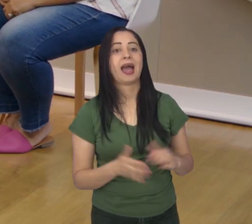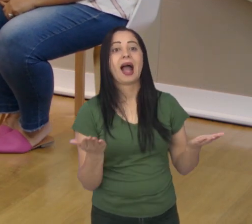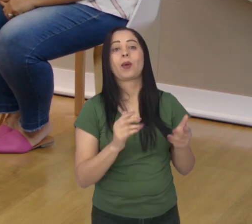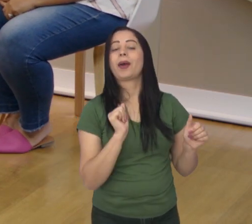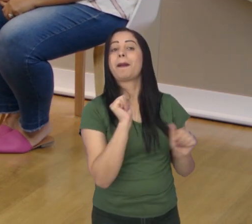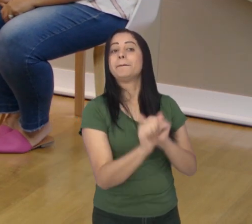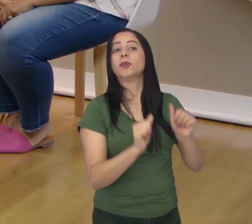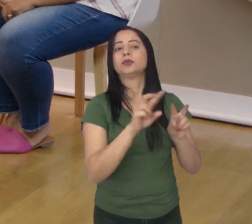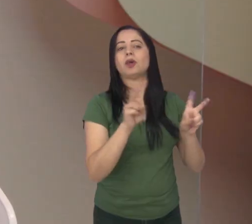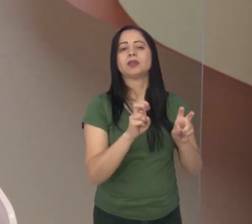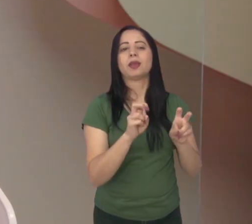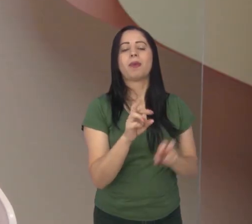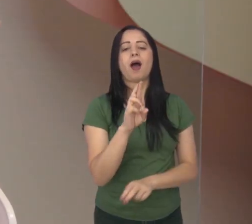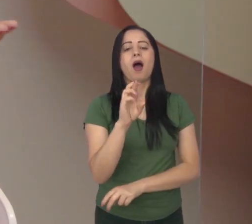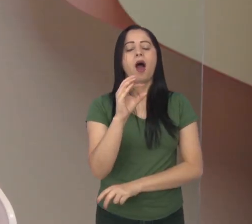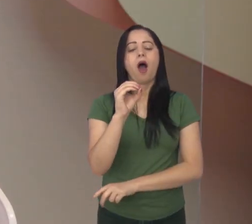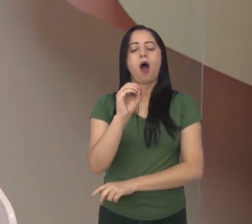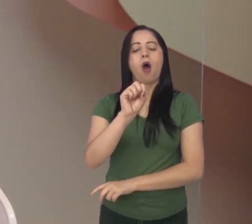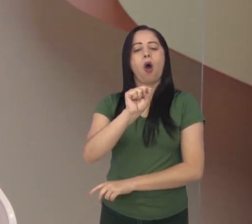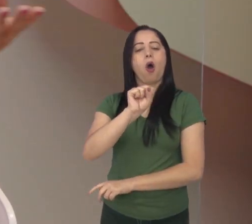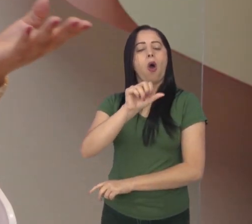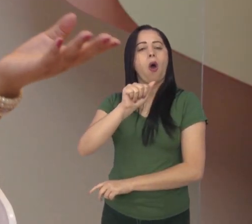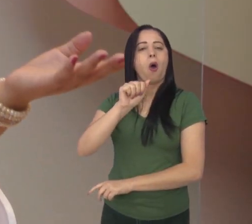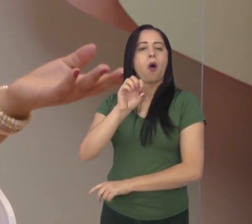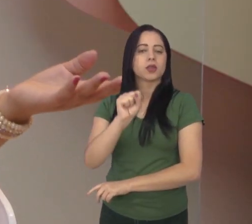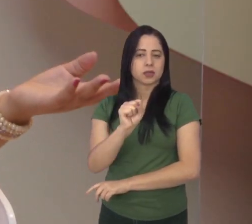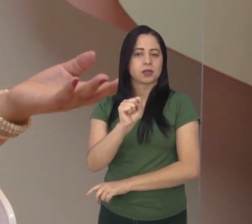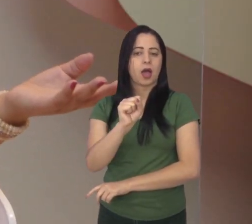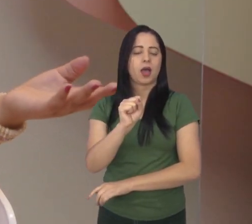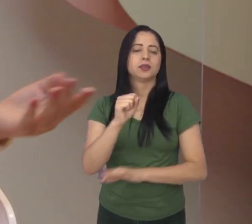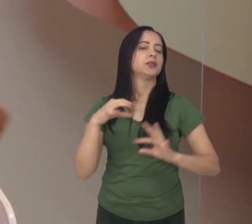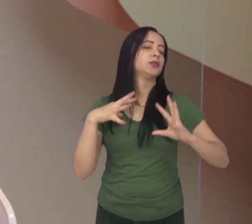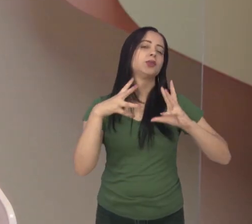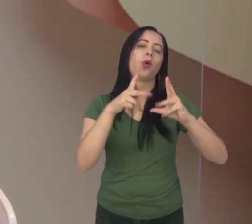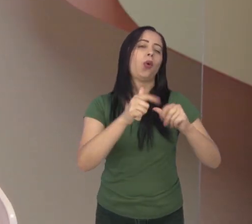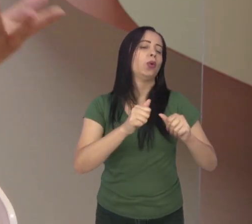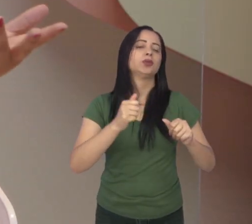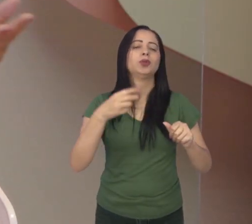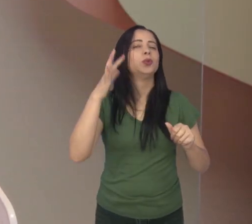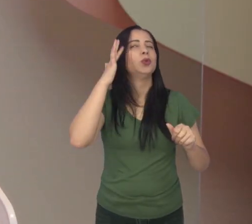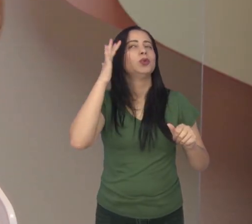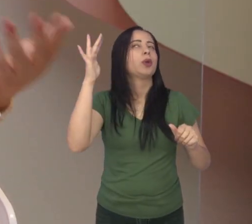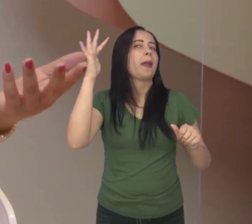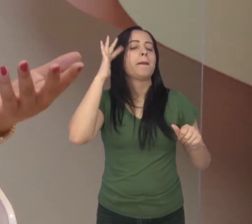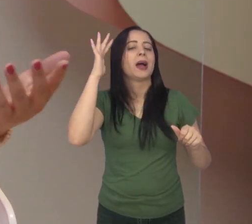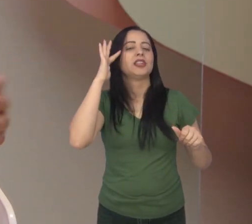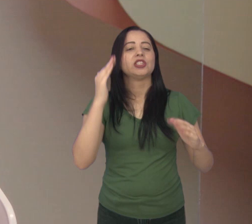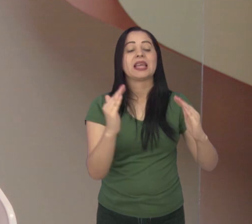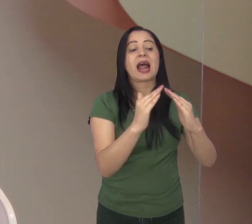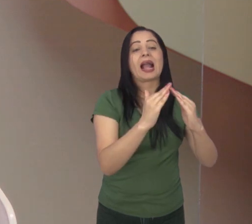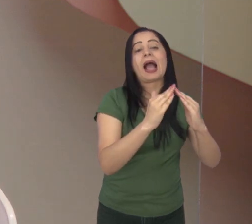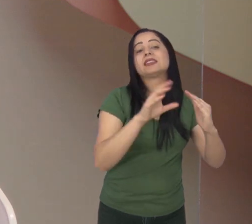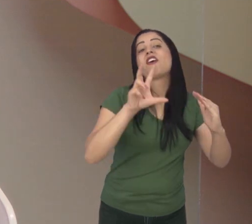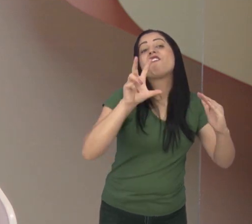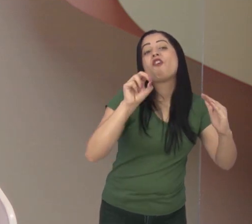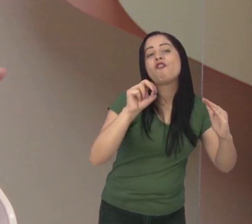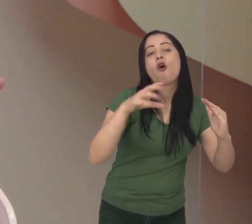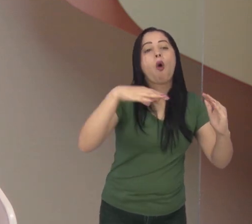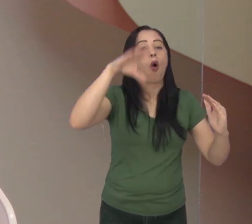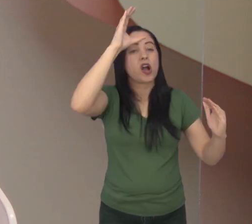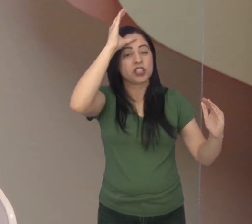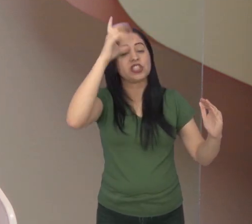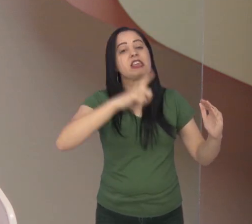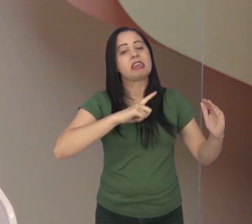as rosas. Todo mundo tem uma memória afetiva com uma rosa, né? Na casa da vovó, na casa da titia. Eu já ouvi